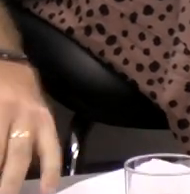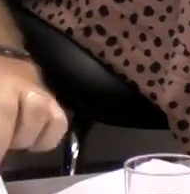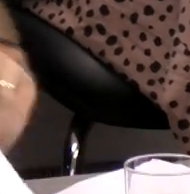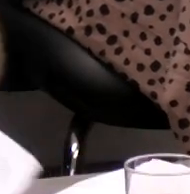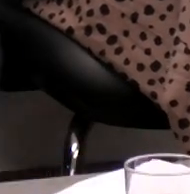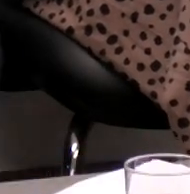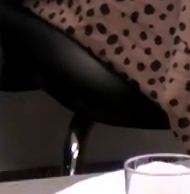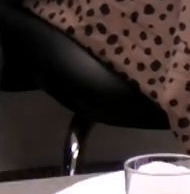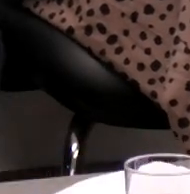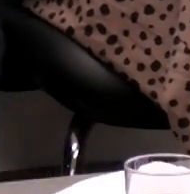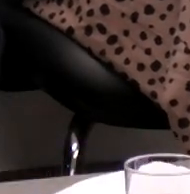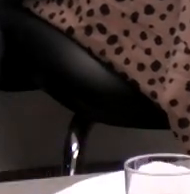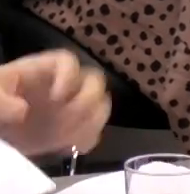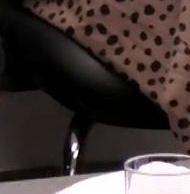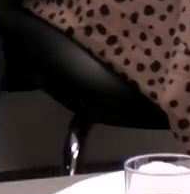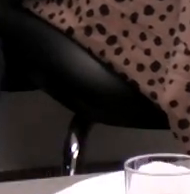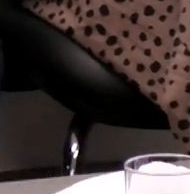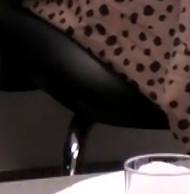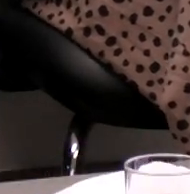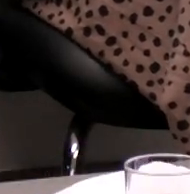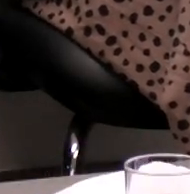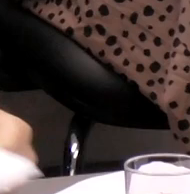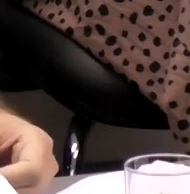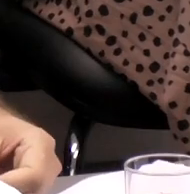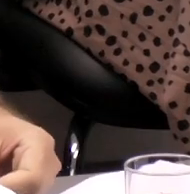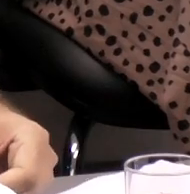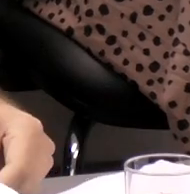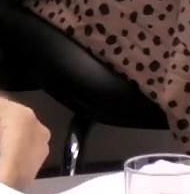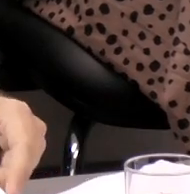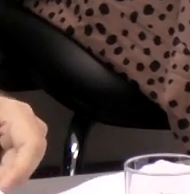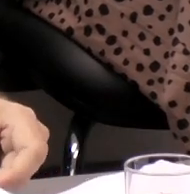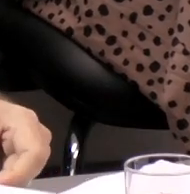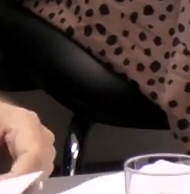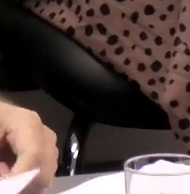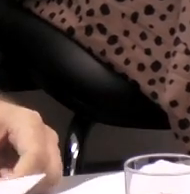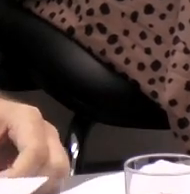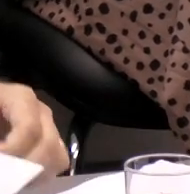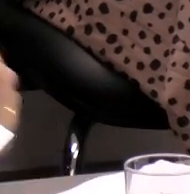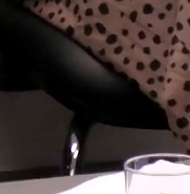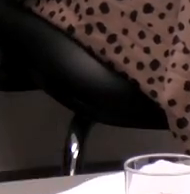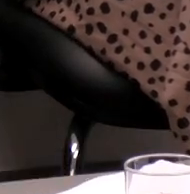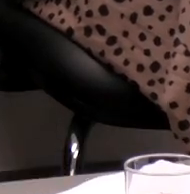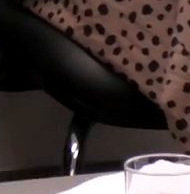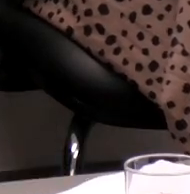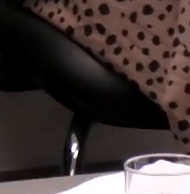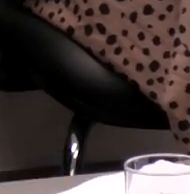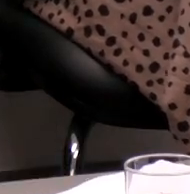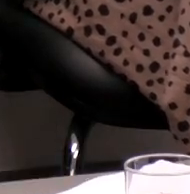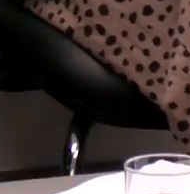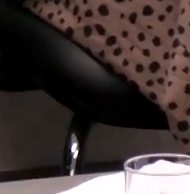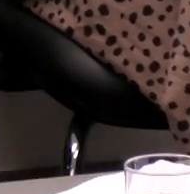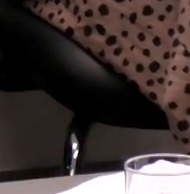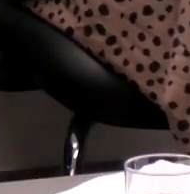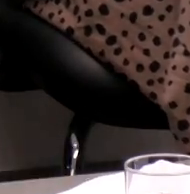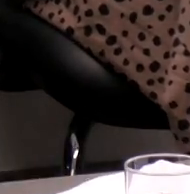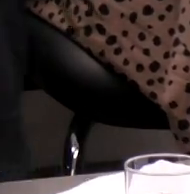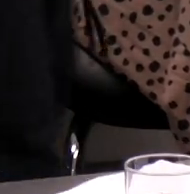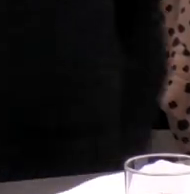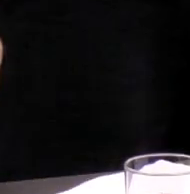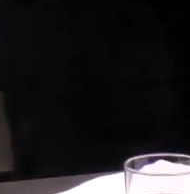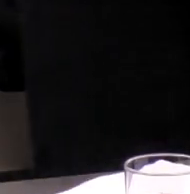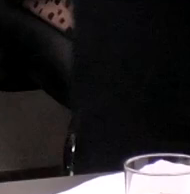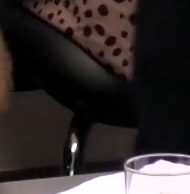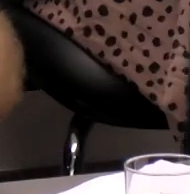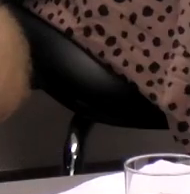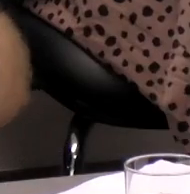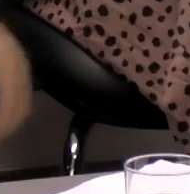os jurisdicionados do Tribunal tem um artigo aqui que fala especificamente quem são os jurisdicionados, né?